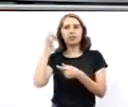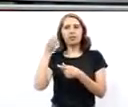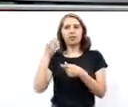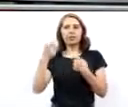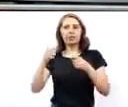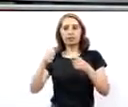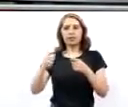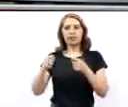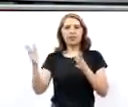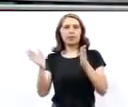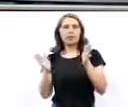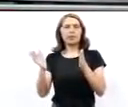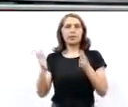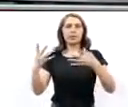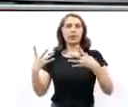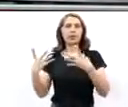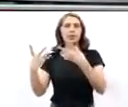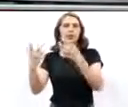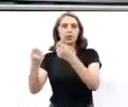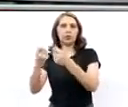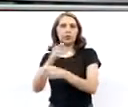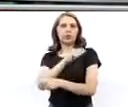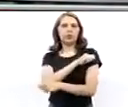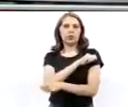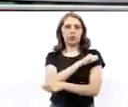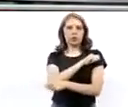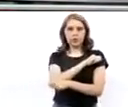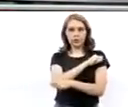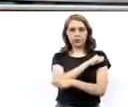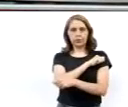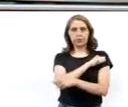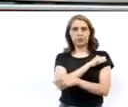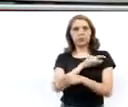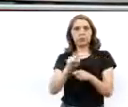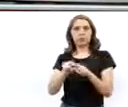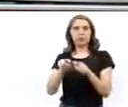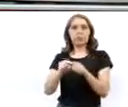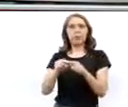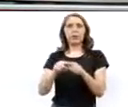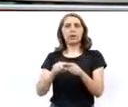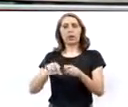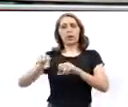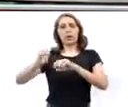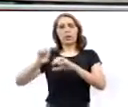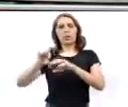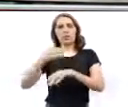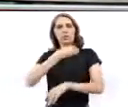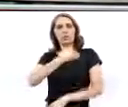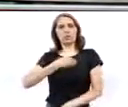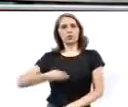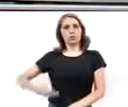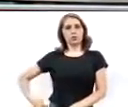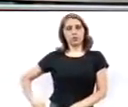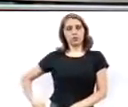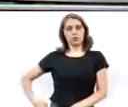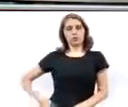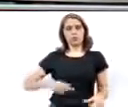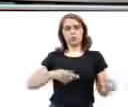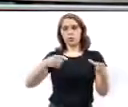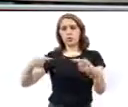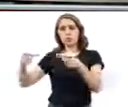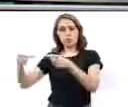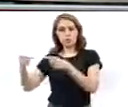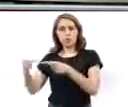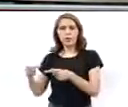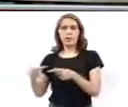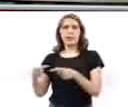conseguimos acessar a todos. O quarto inciso, quando fala da gratuidade do ensino público, nos